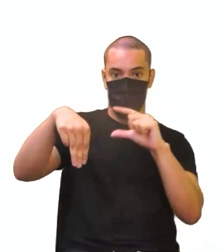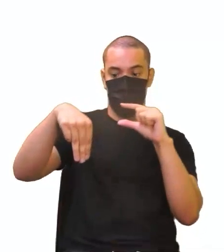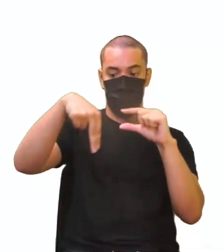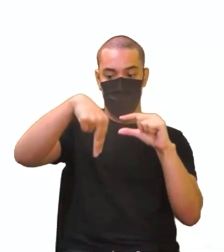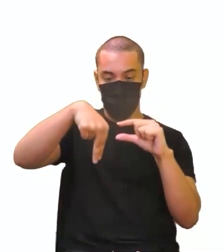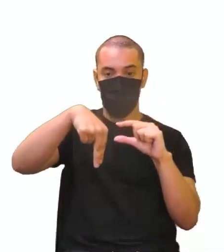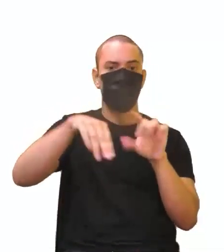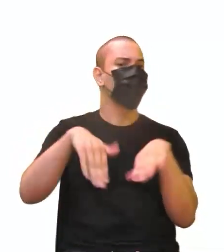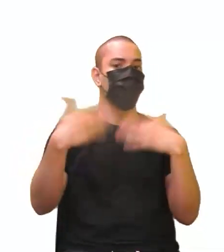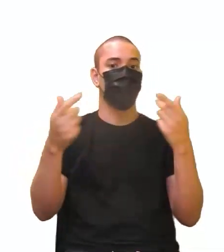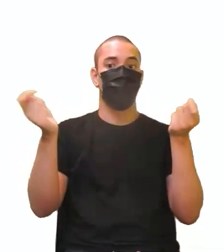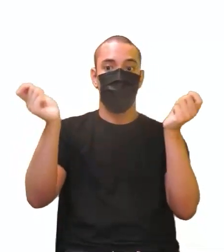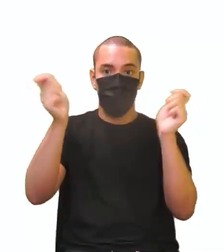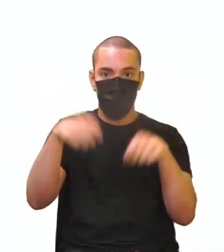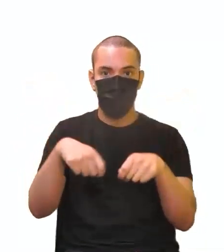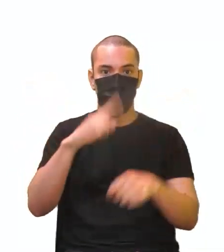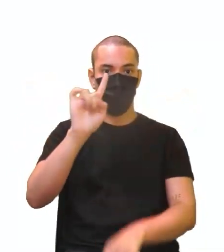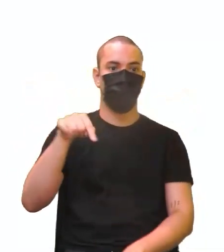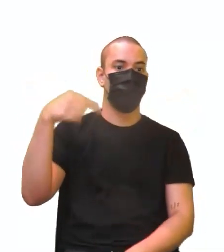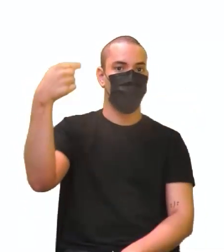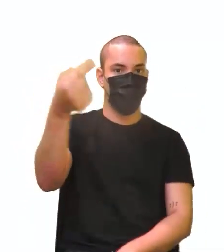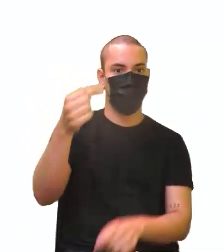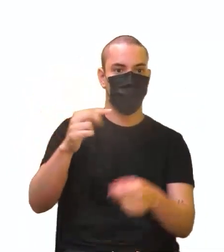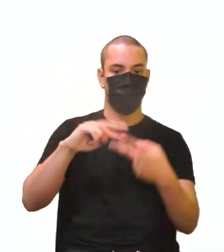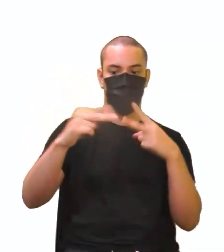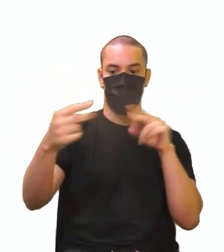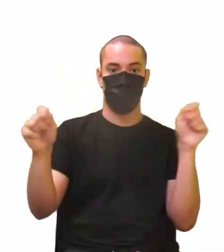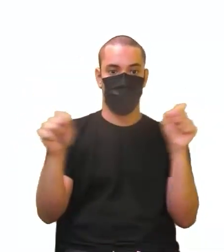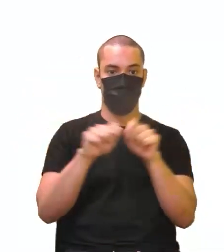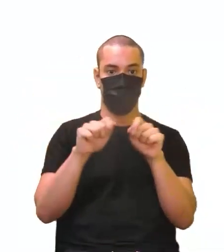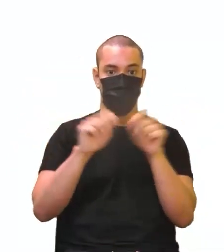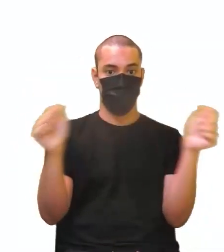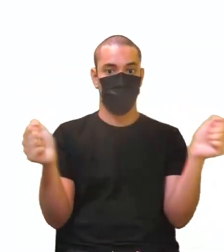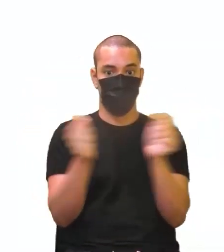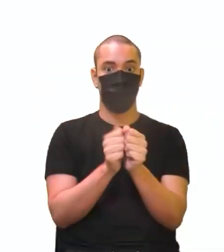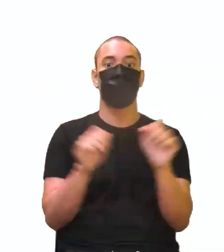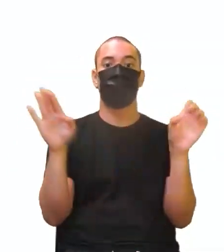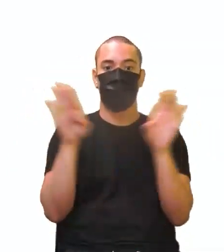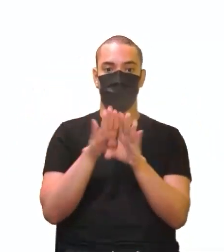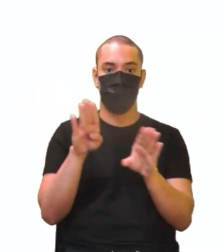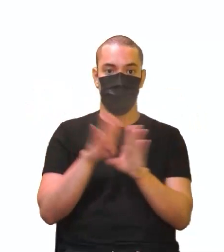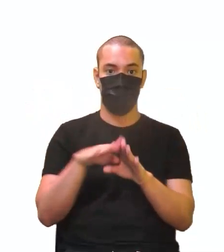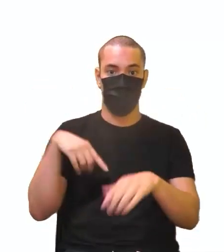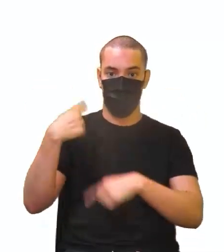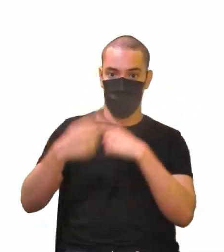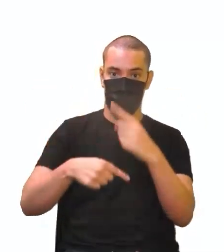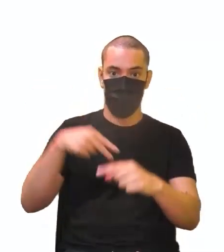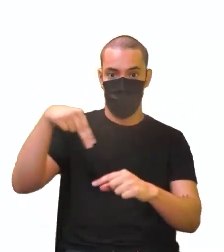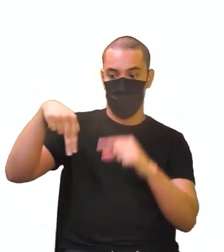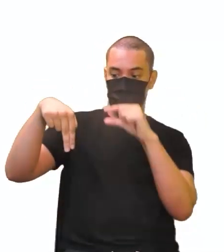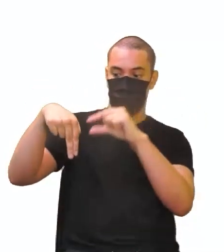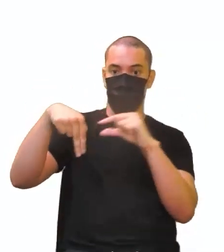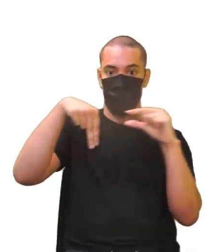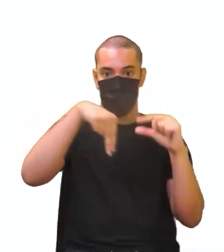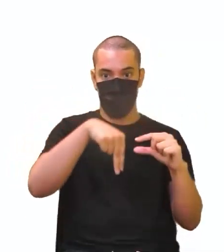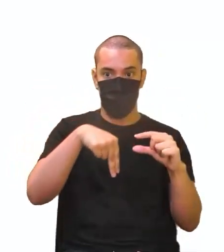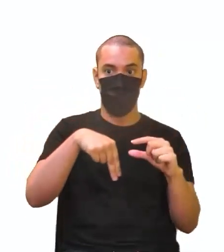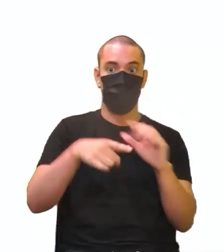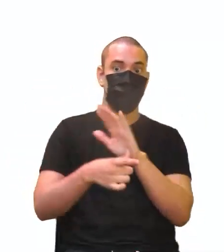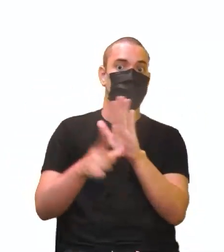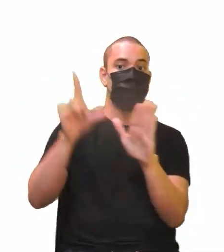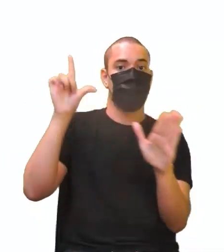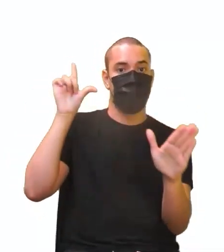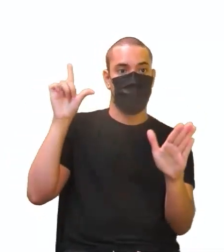MN ter, no próximo cruzamento, descendente também, né, ser NN como estava